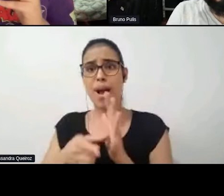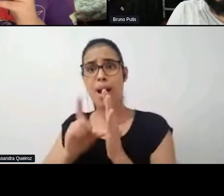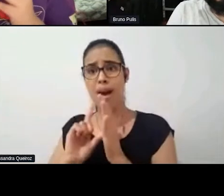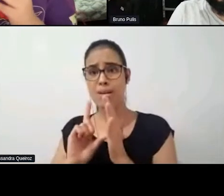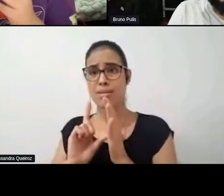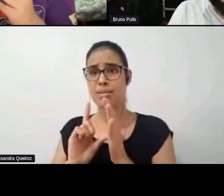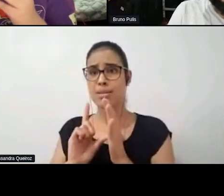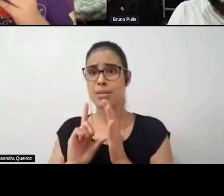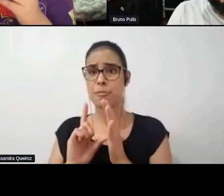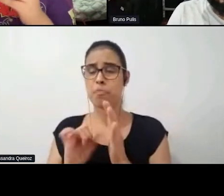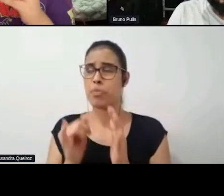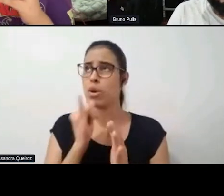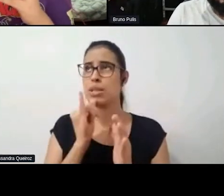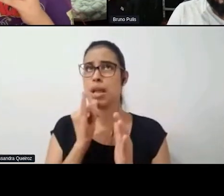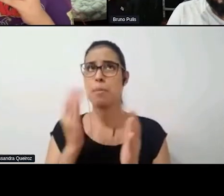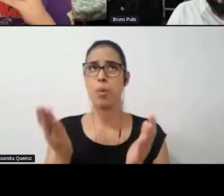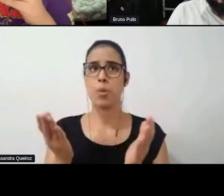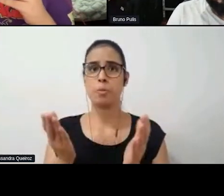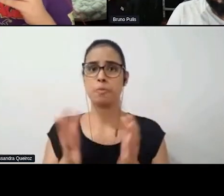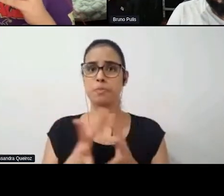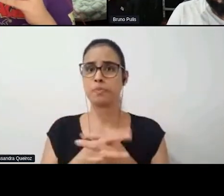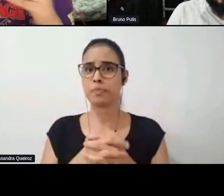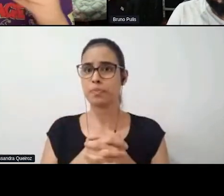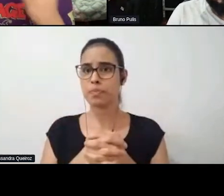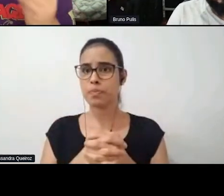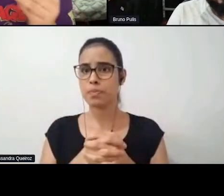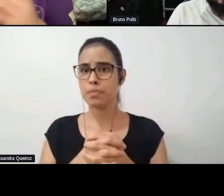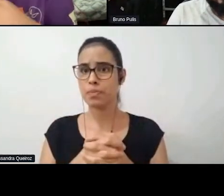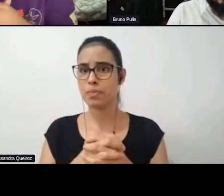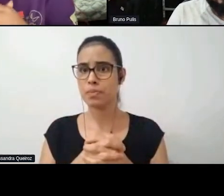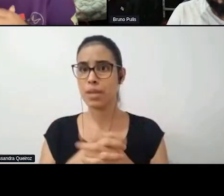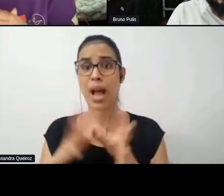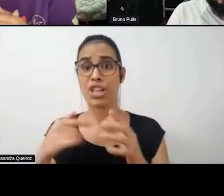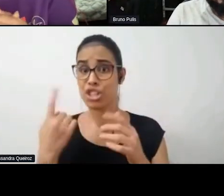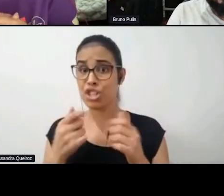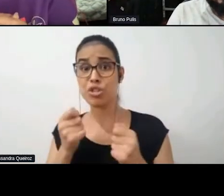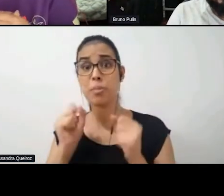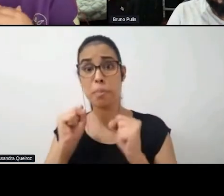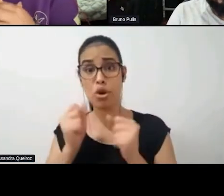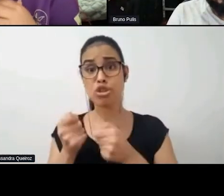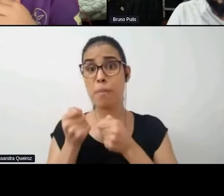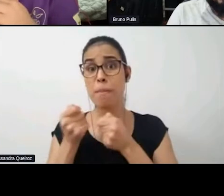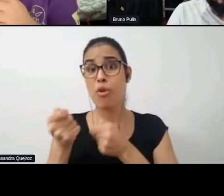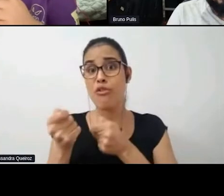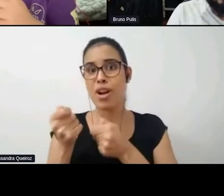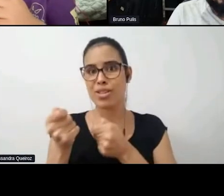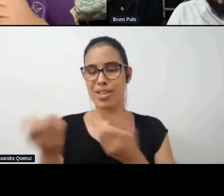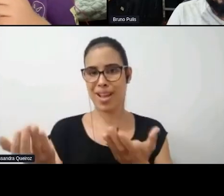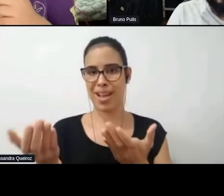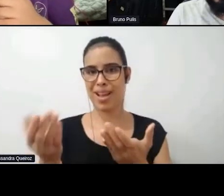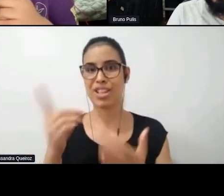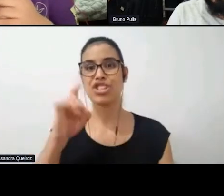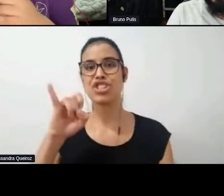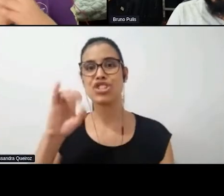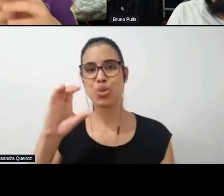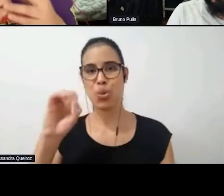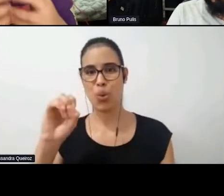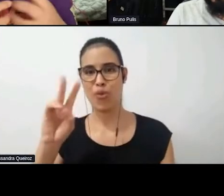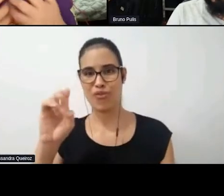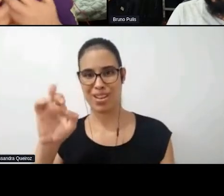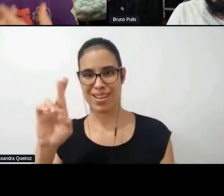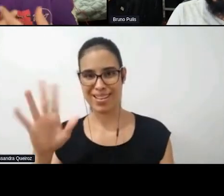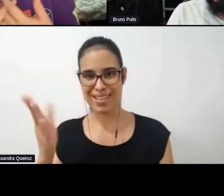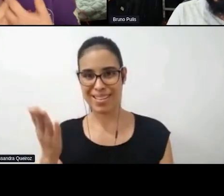fazer, por exemplo, algumas provocações aí no processo de discovery de uma aplicação para que já se faça